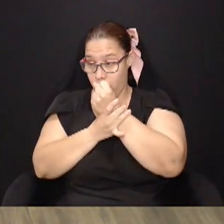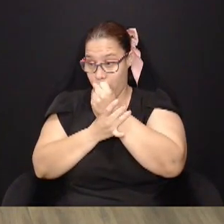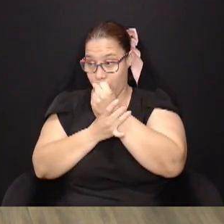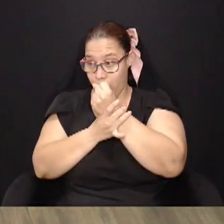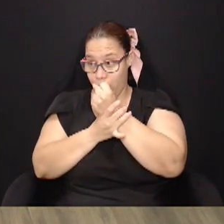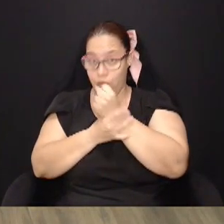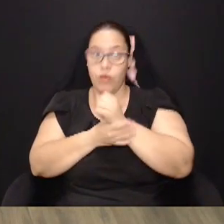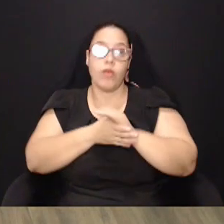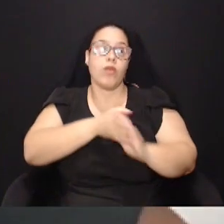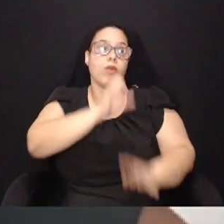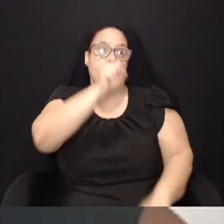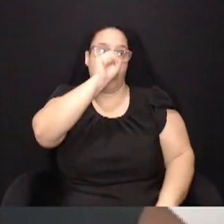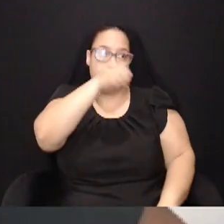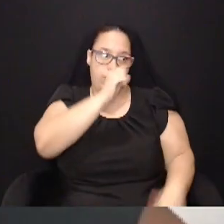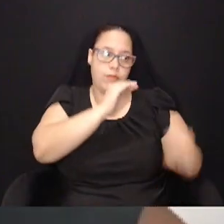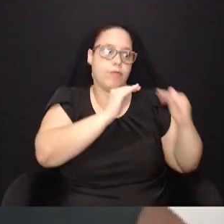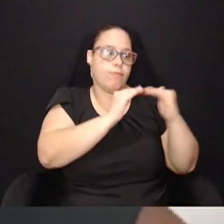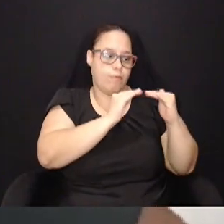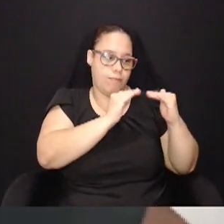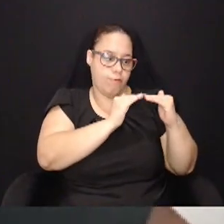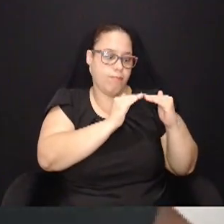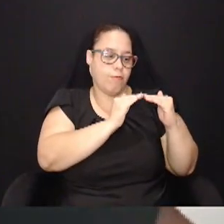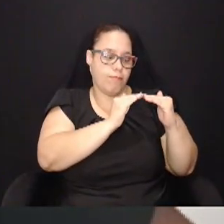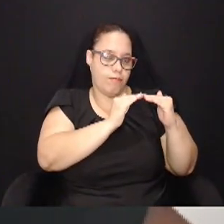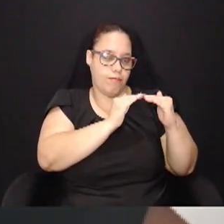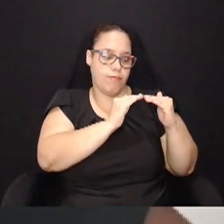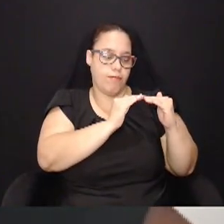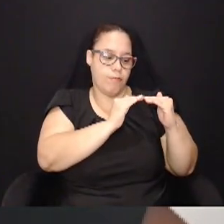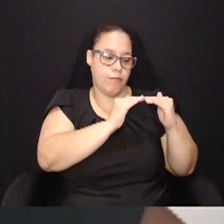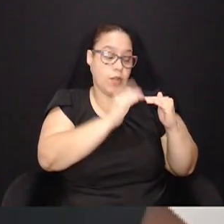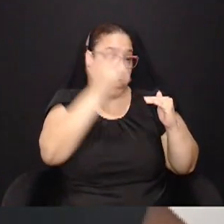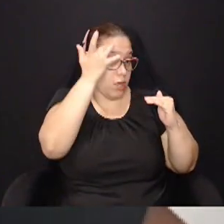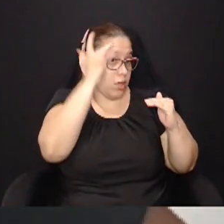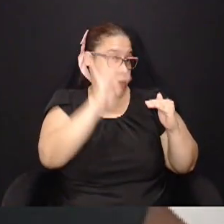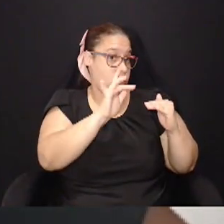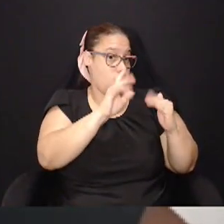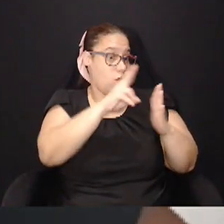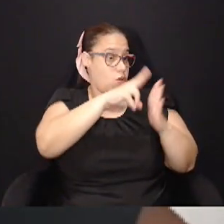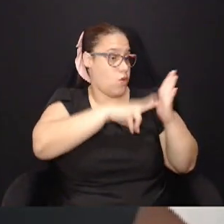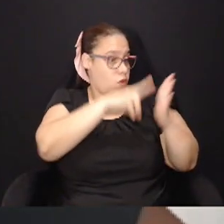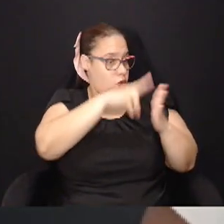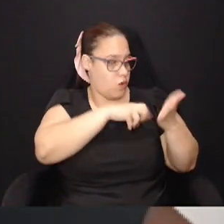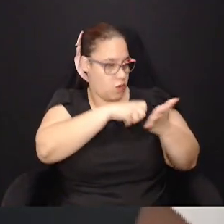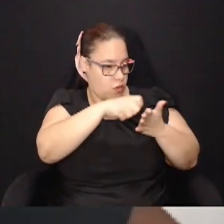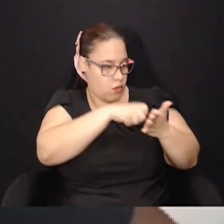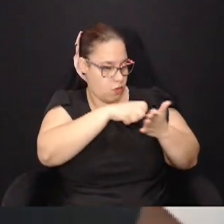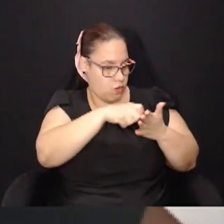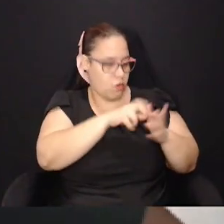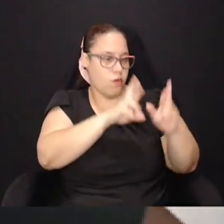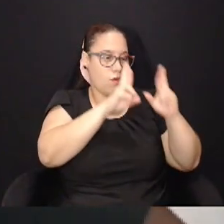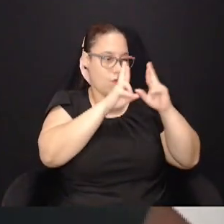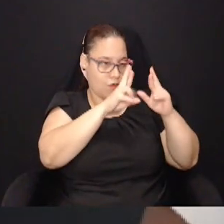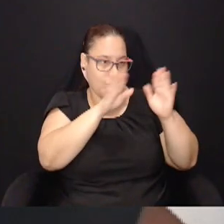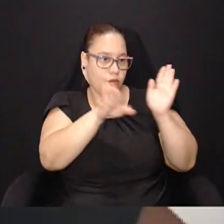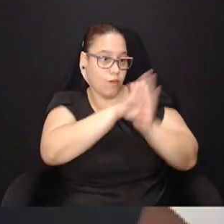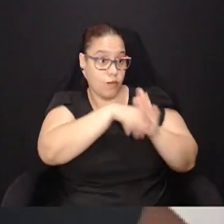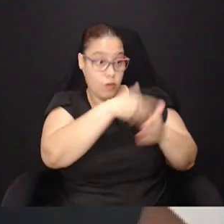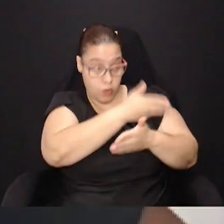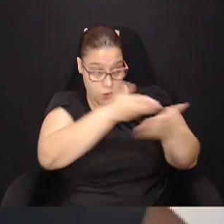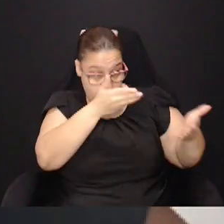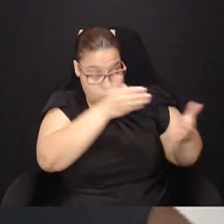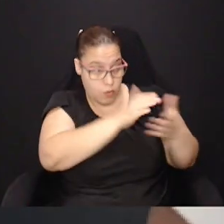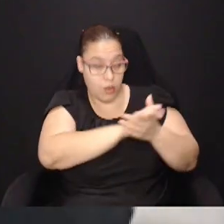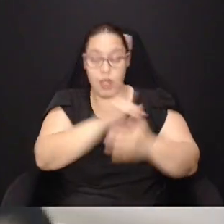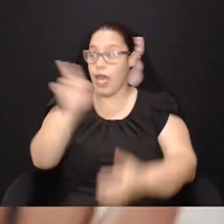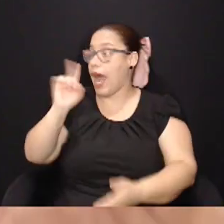Sim, com certeza. Não sei se você já chegou a ler o meu livro, eu espero que esse livro chegue até você. Ainda não